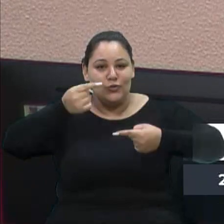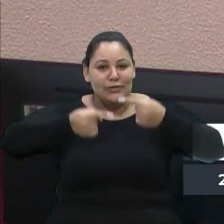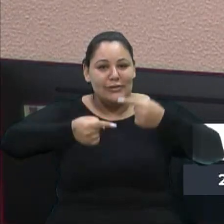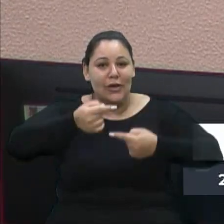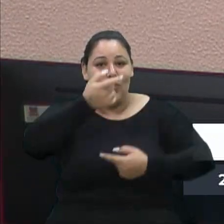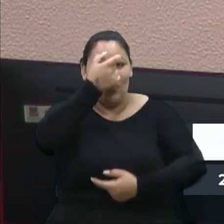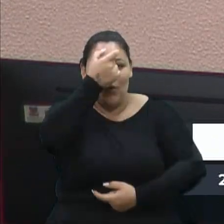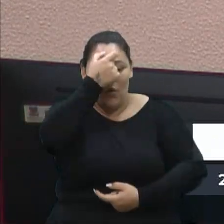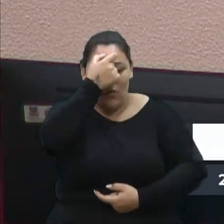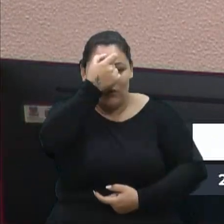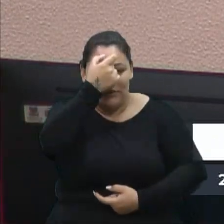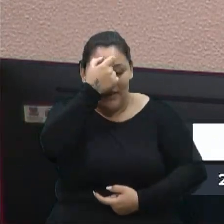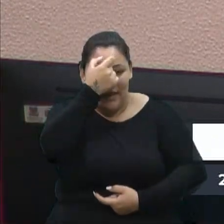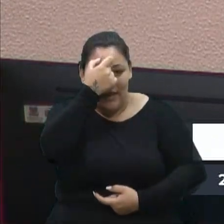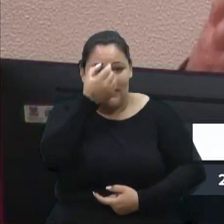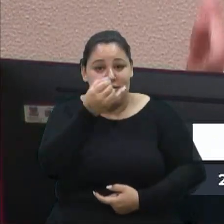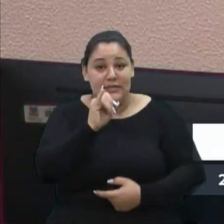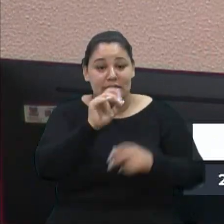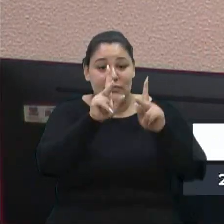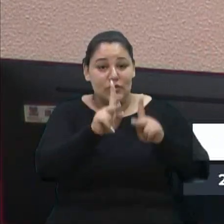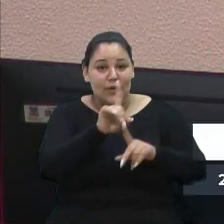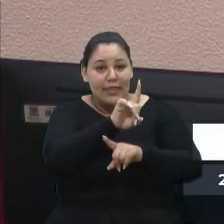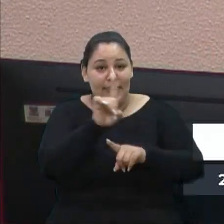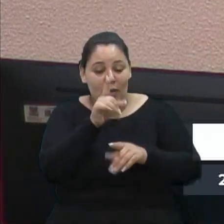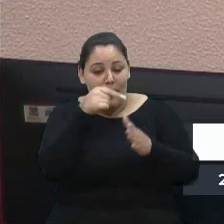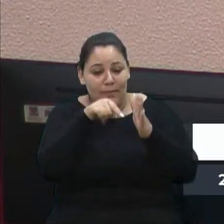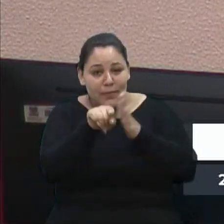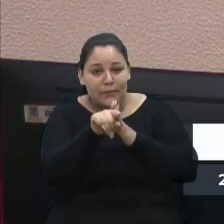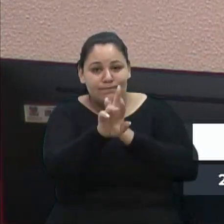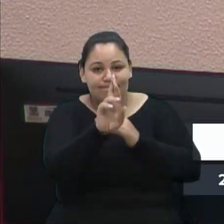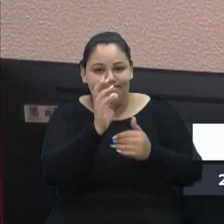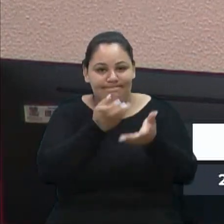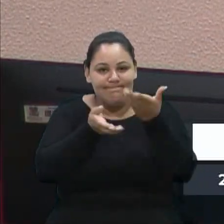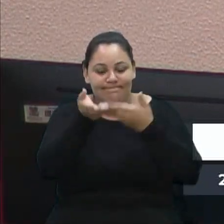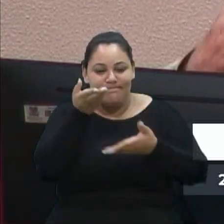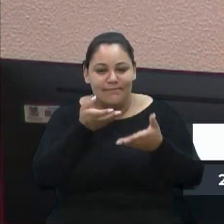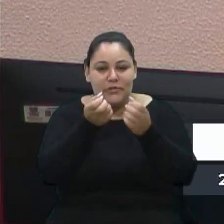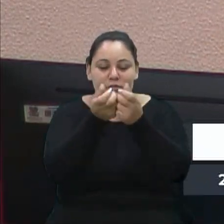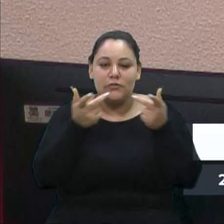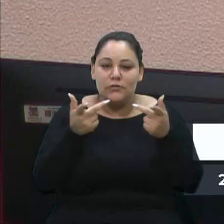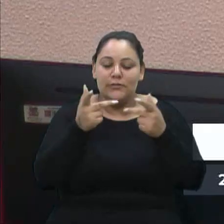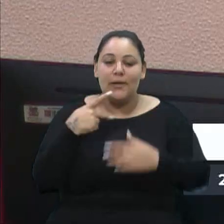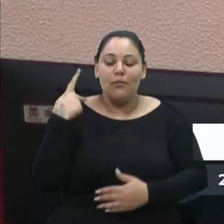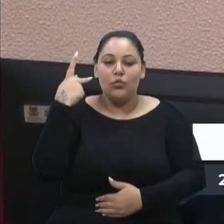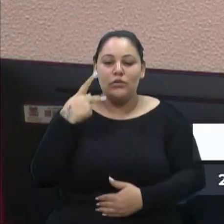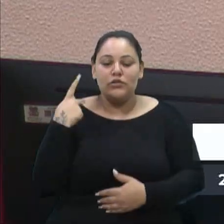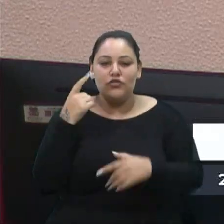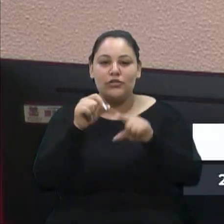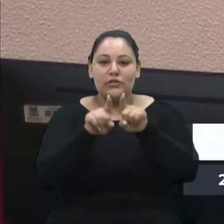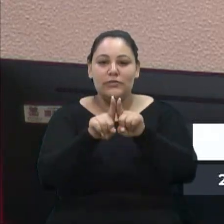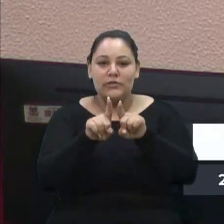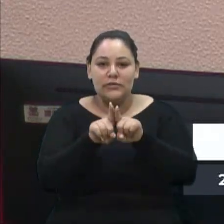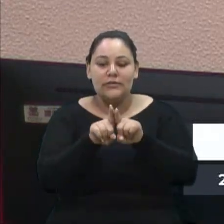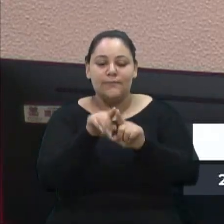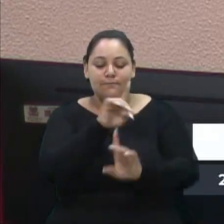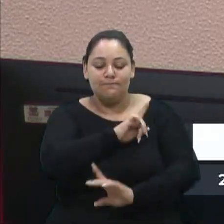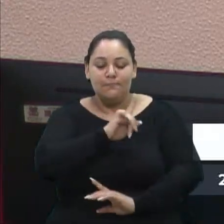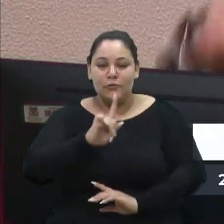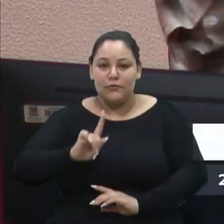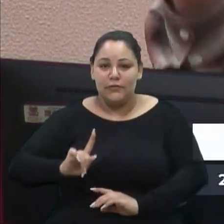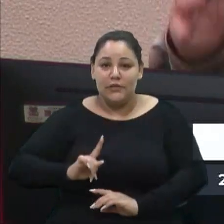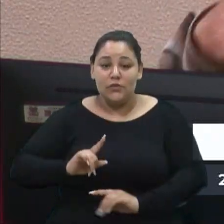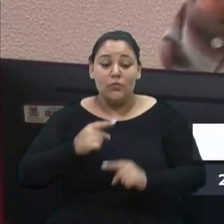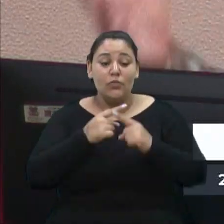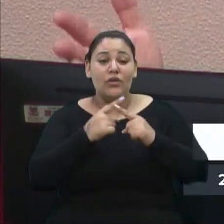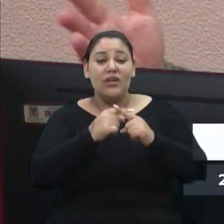gente não questionar essas questões, e a política governamental, porque meio ambiente